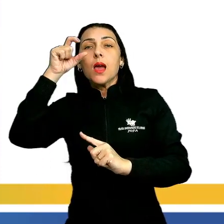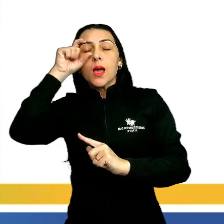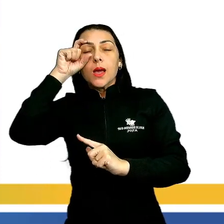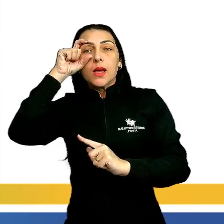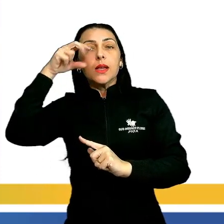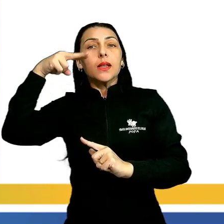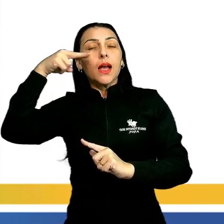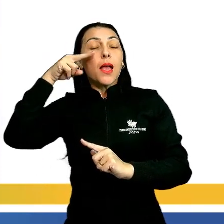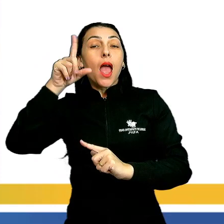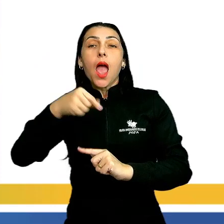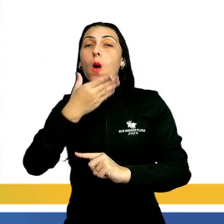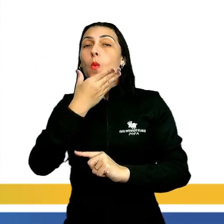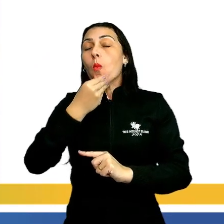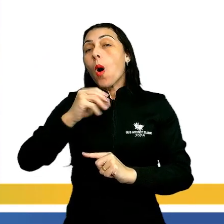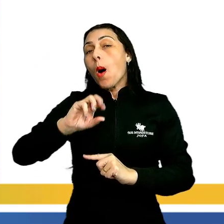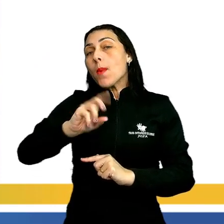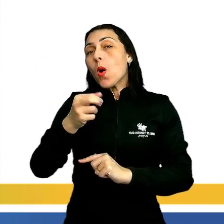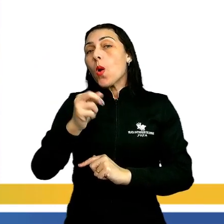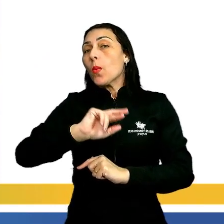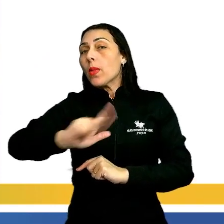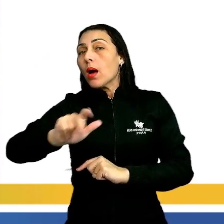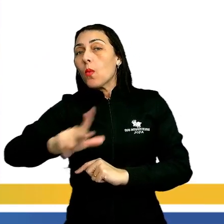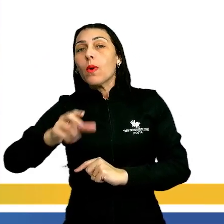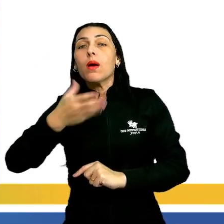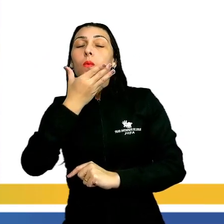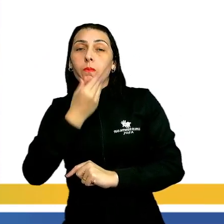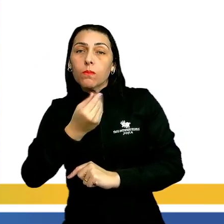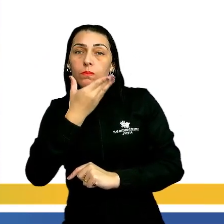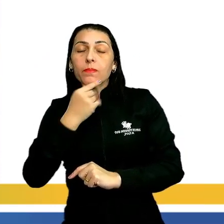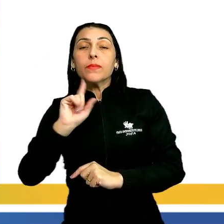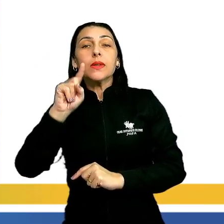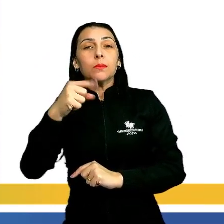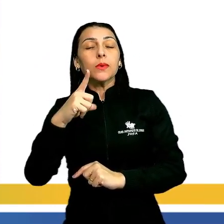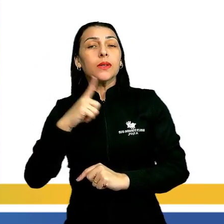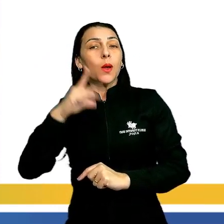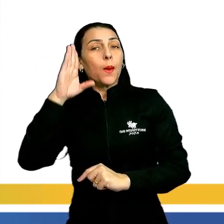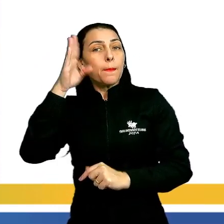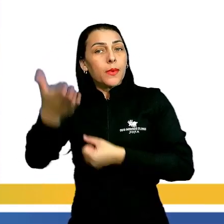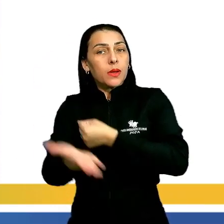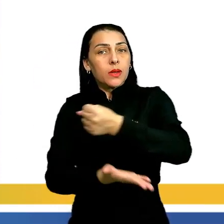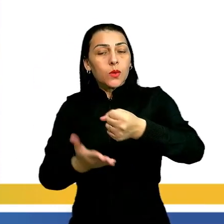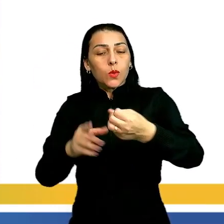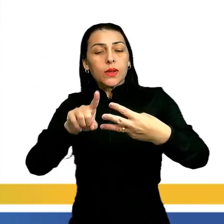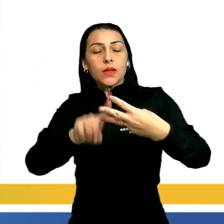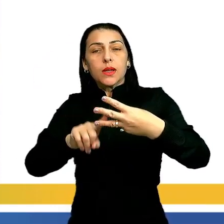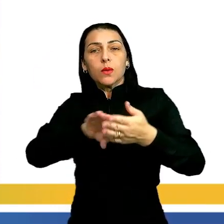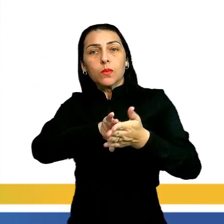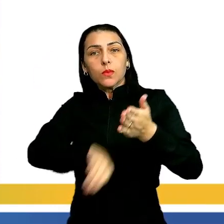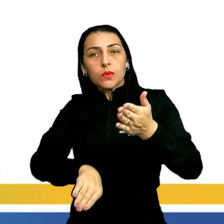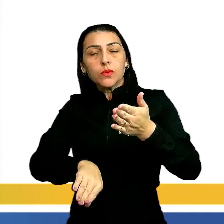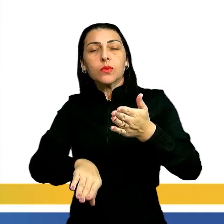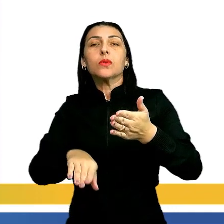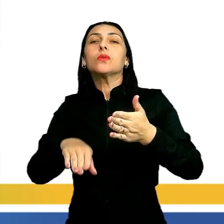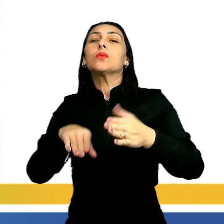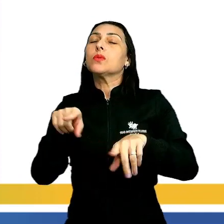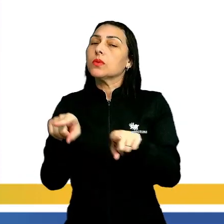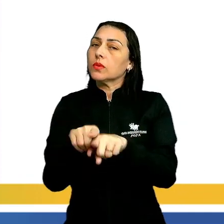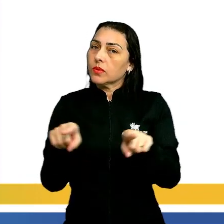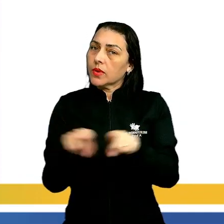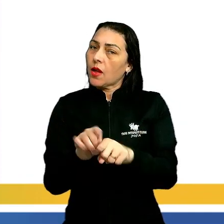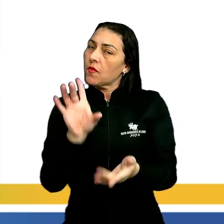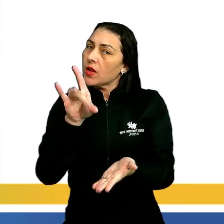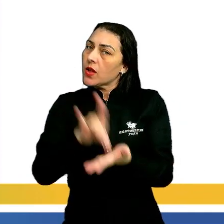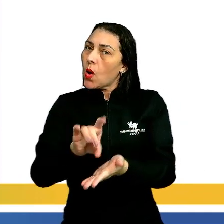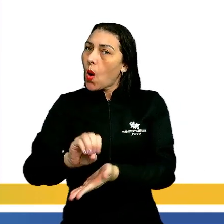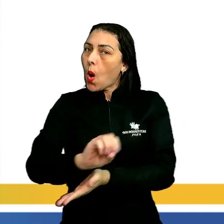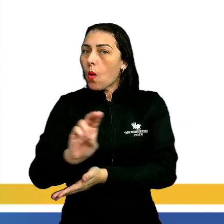Então, é o princípio de não contradição. E depois nós temos o princípio do terceiro excluído. Então, toda proposição é